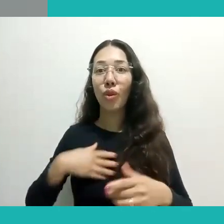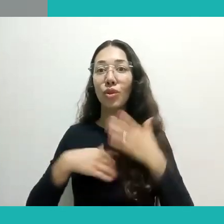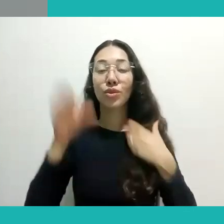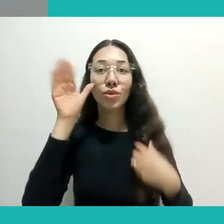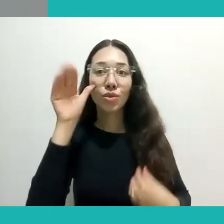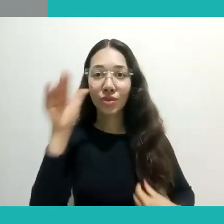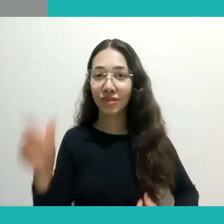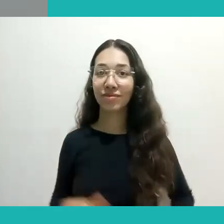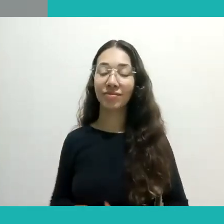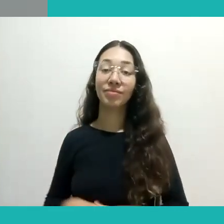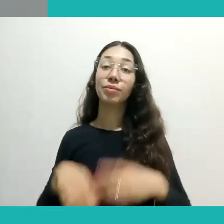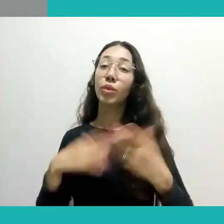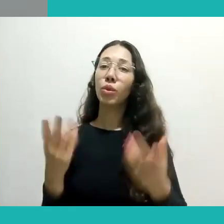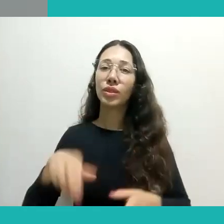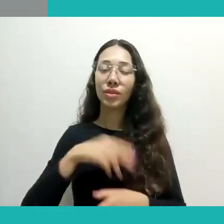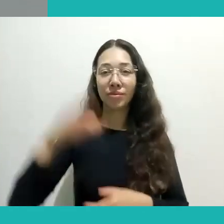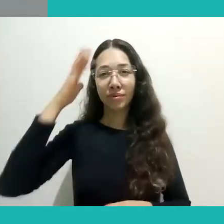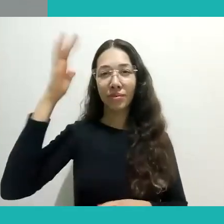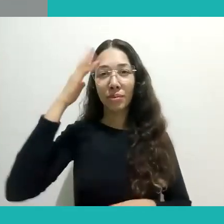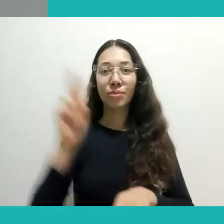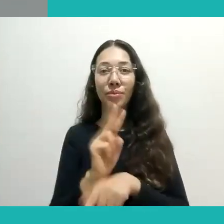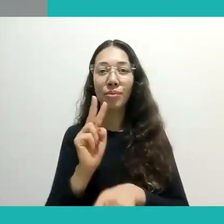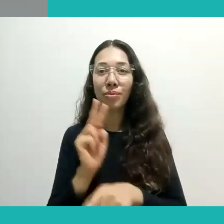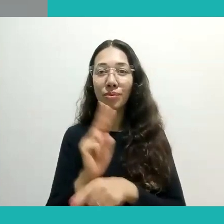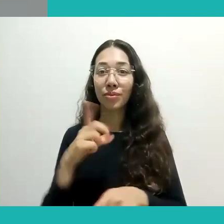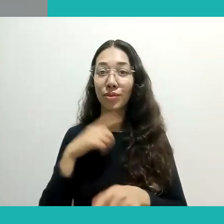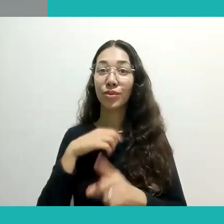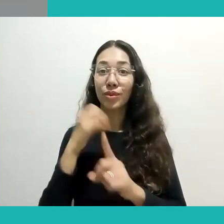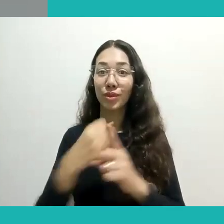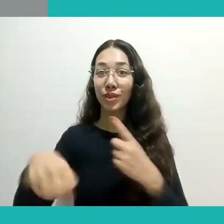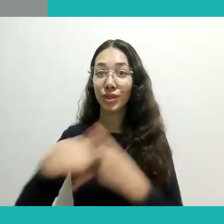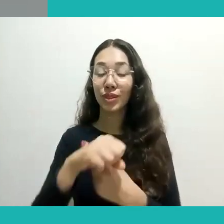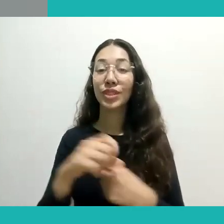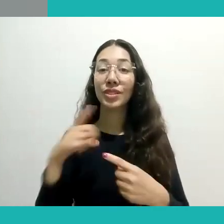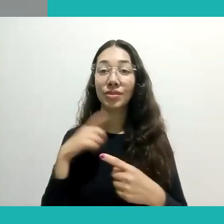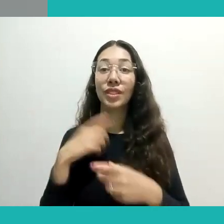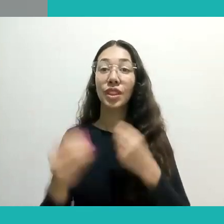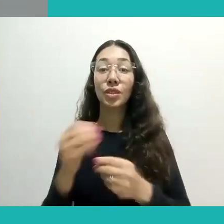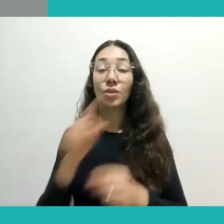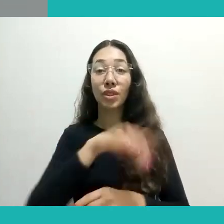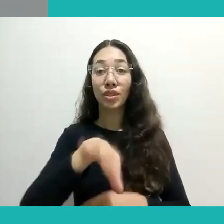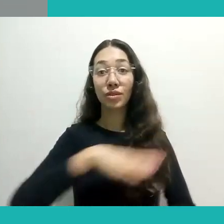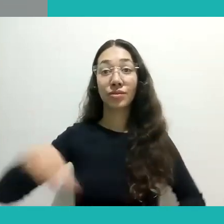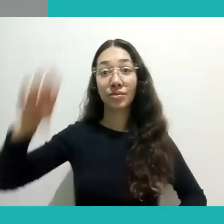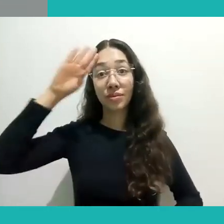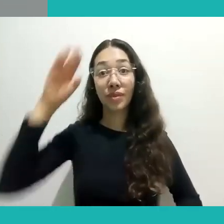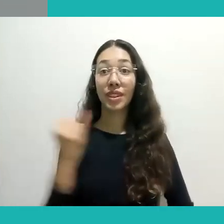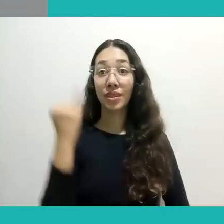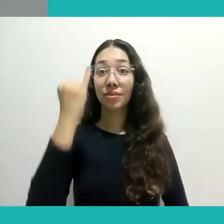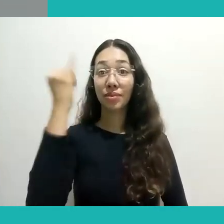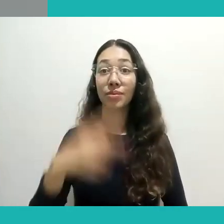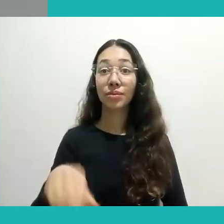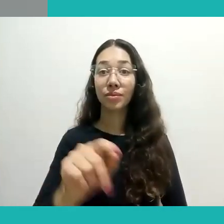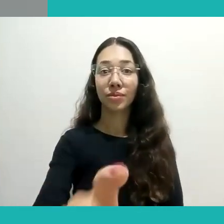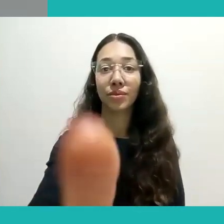Quando a gente pensa na proteção social dos militares, é importante a gente fazer um